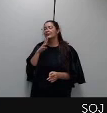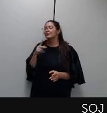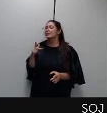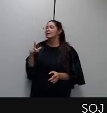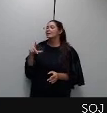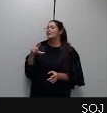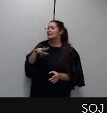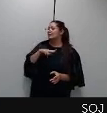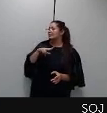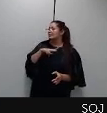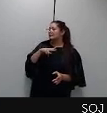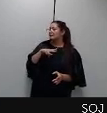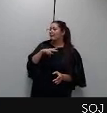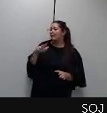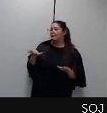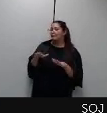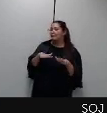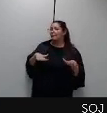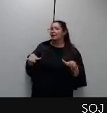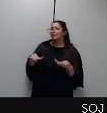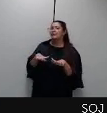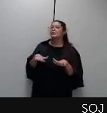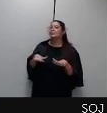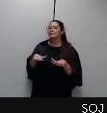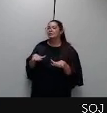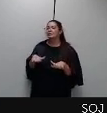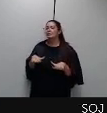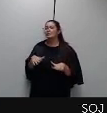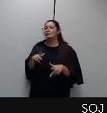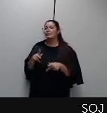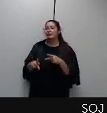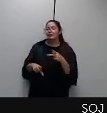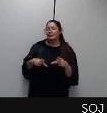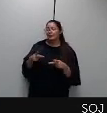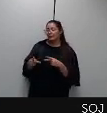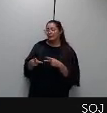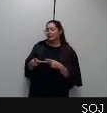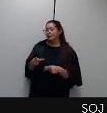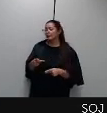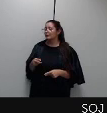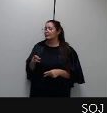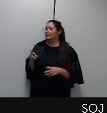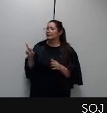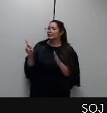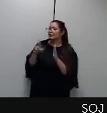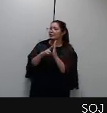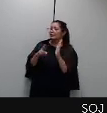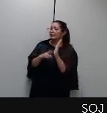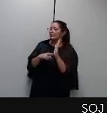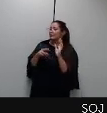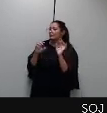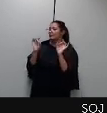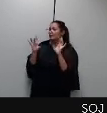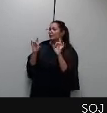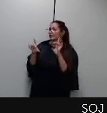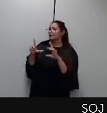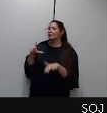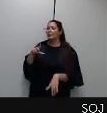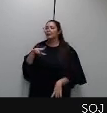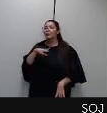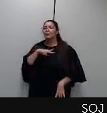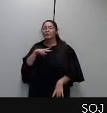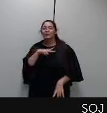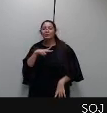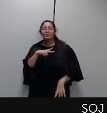por maioria não conhecer do recurso especial e do particular vencido